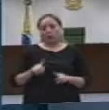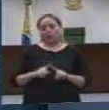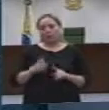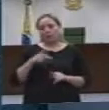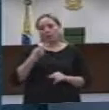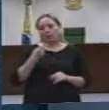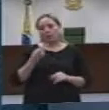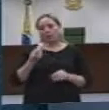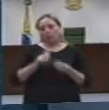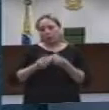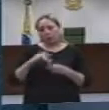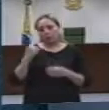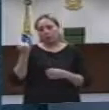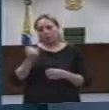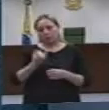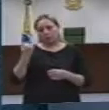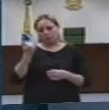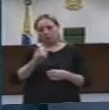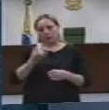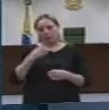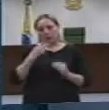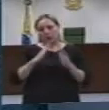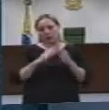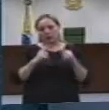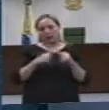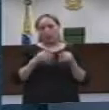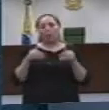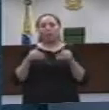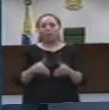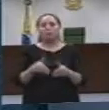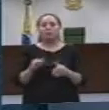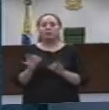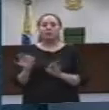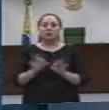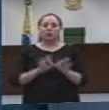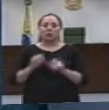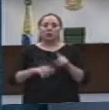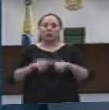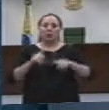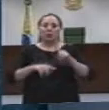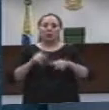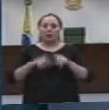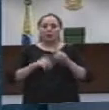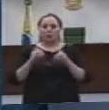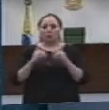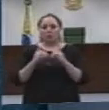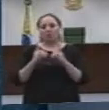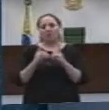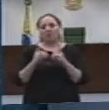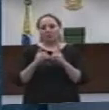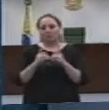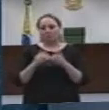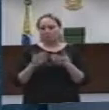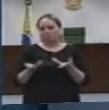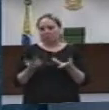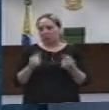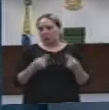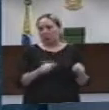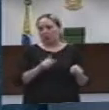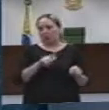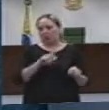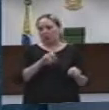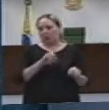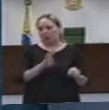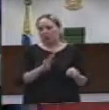da importância da definir as igrejas participando da elaboração do material didático que contraria a LDB que fala